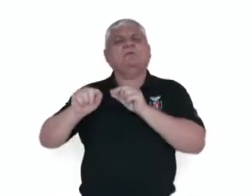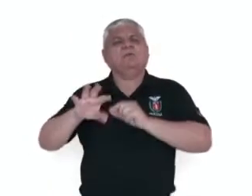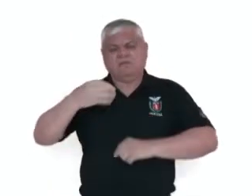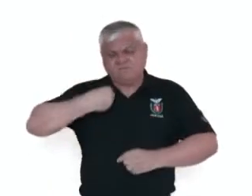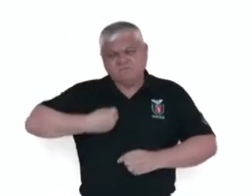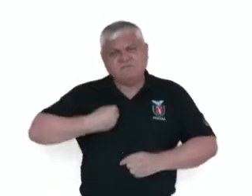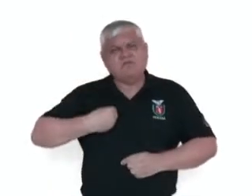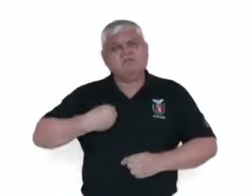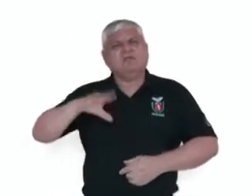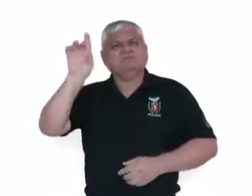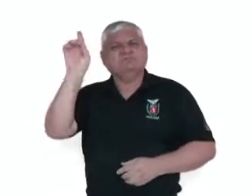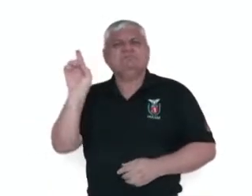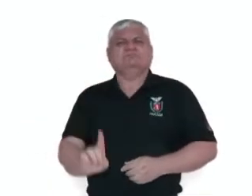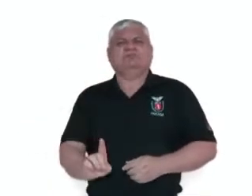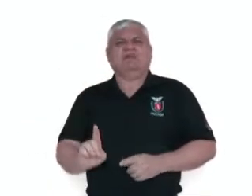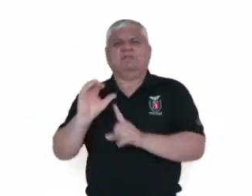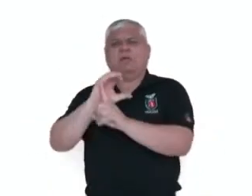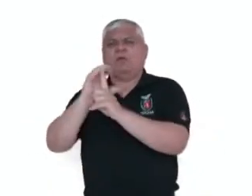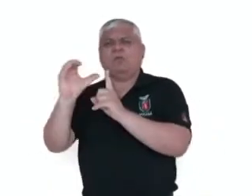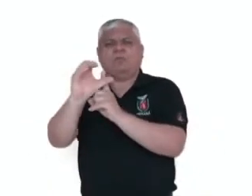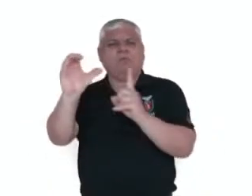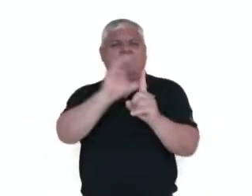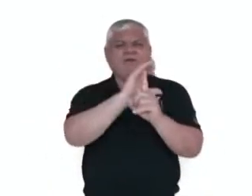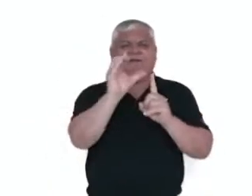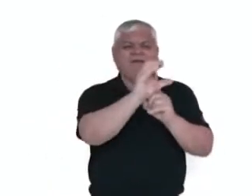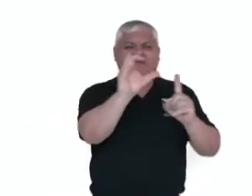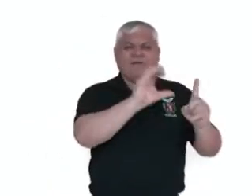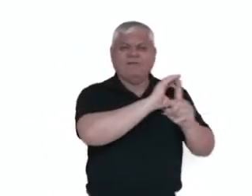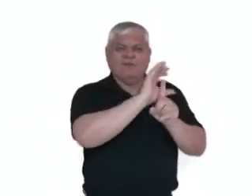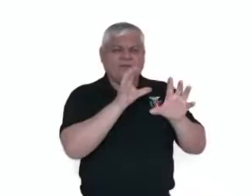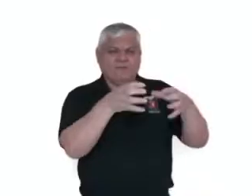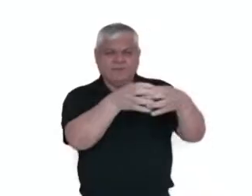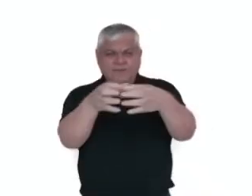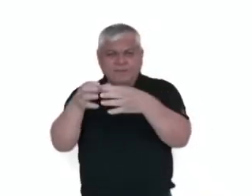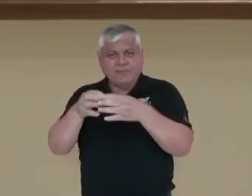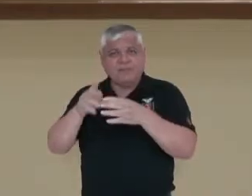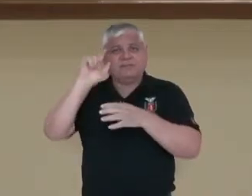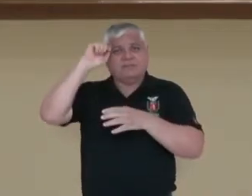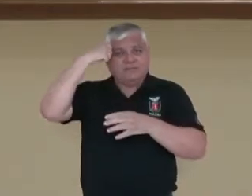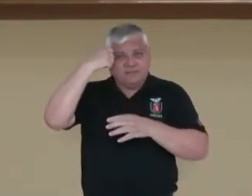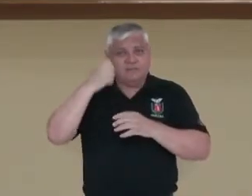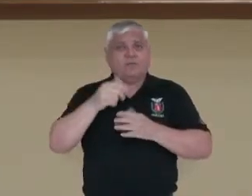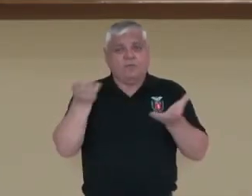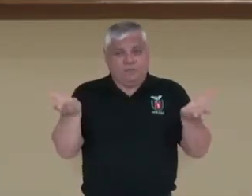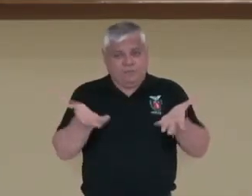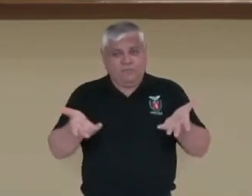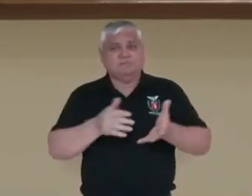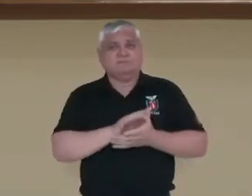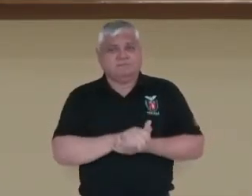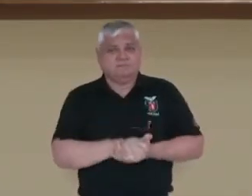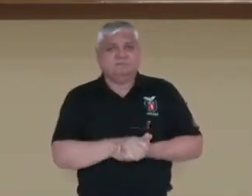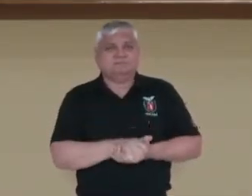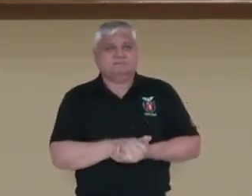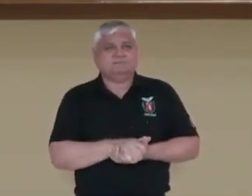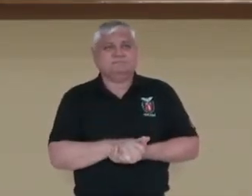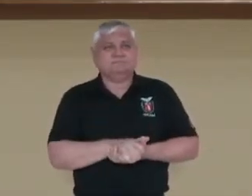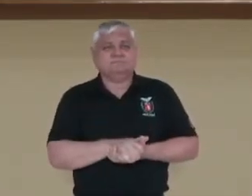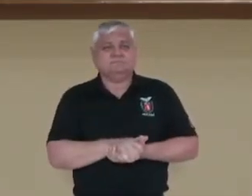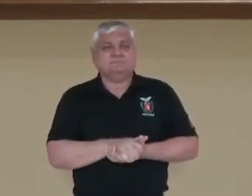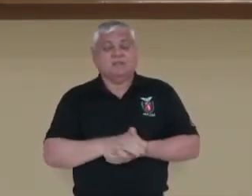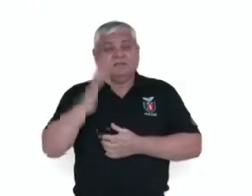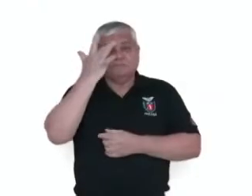os direitos das comunidades quilombolas na contemporaneidade, ou seja, hoje, né? As